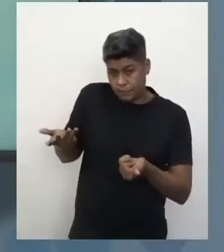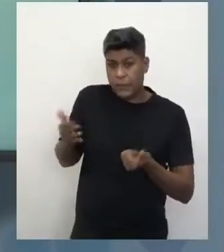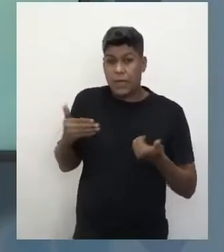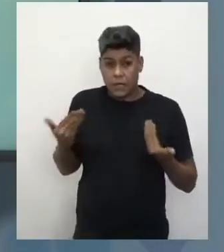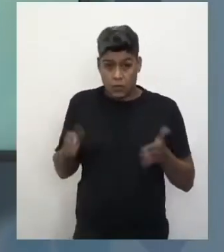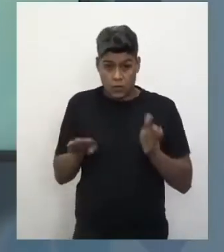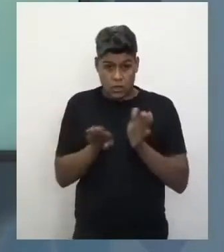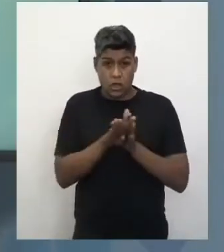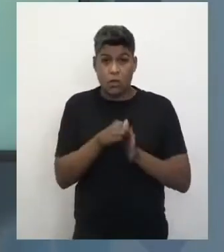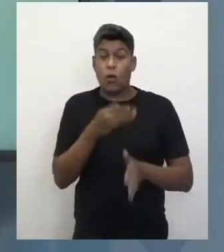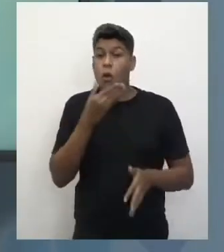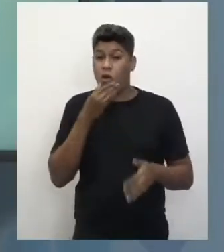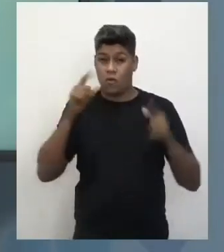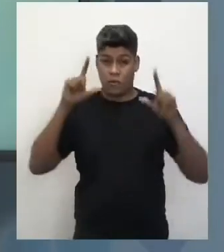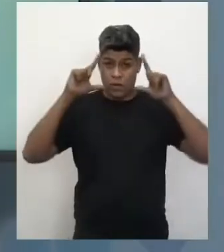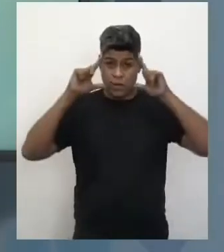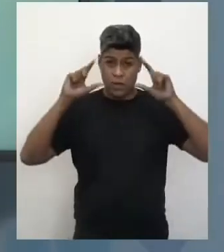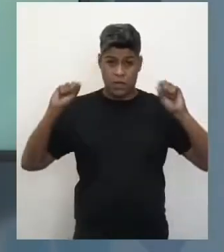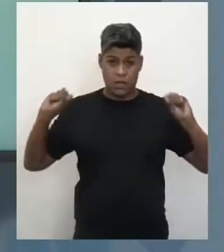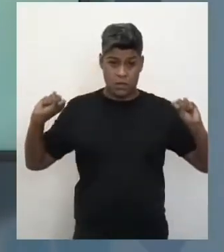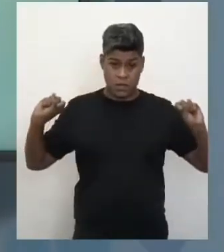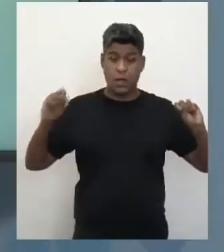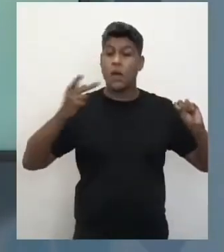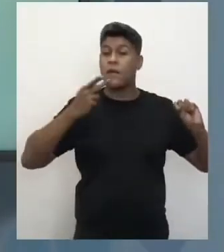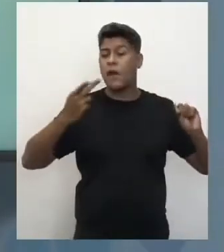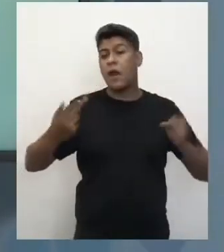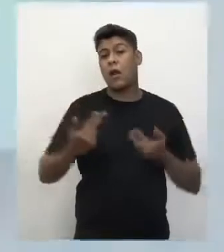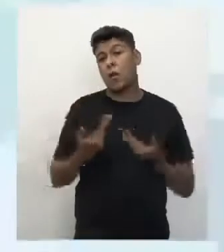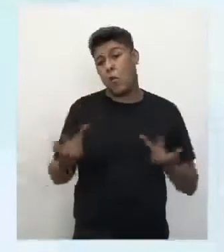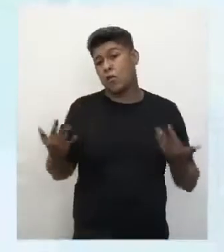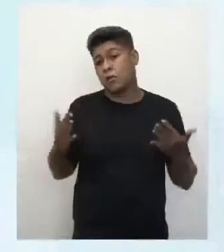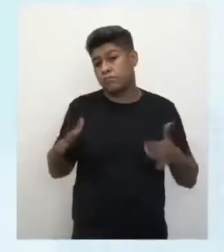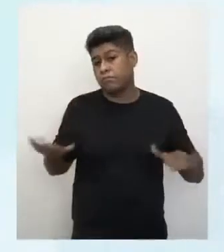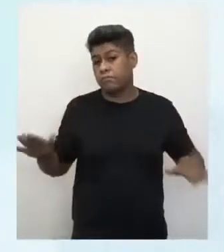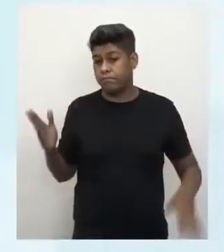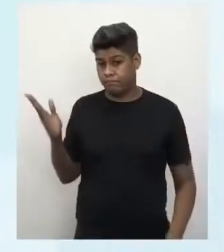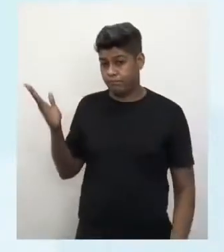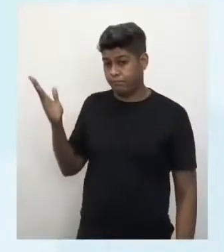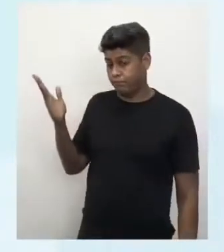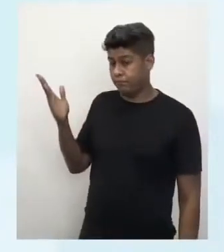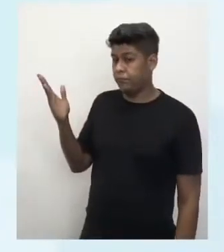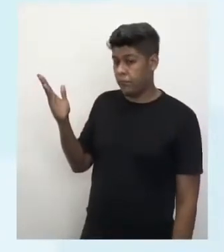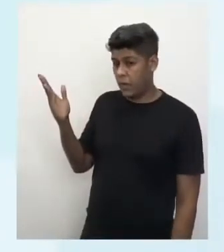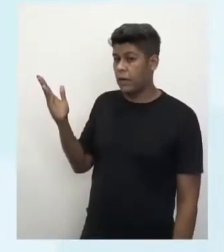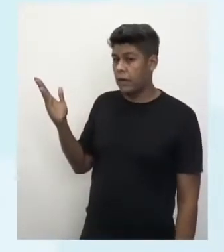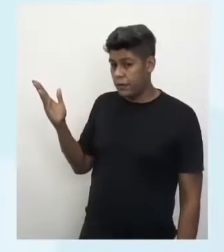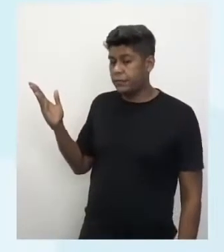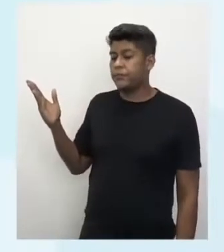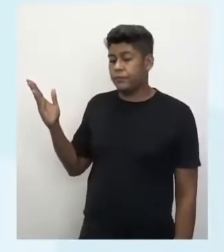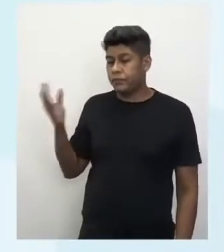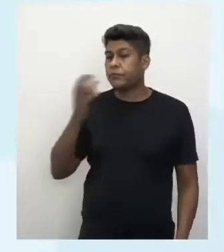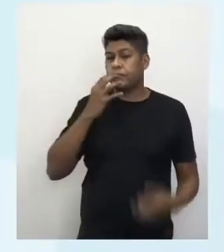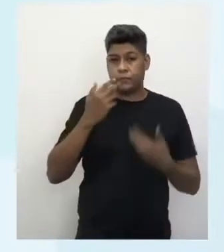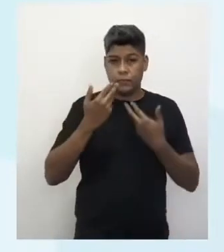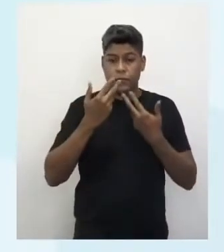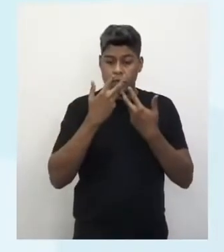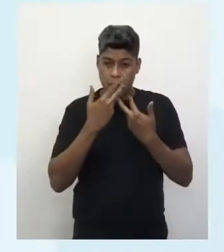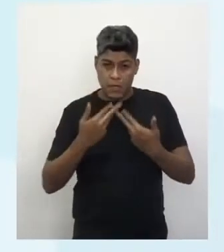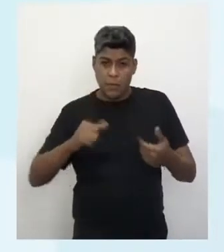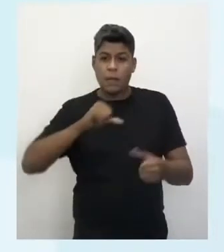quando chegou no Lamarck, ele foi o cara que falou coisas desse tipo, né? De que, ó, as espécies mudam ao longo do tempo e